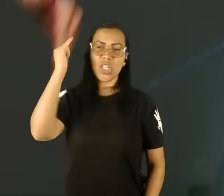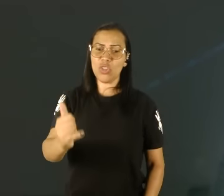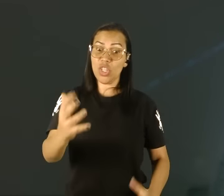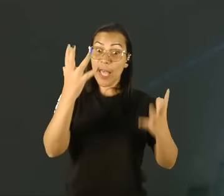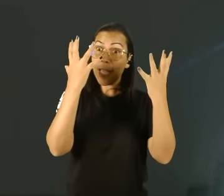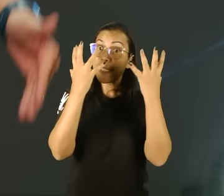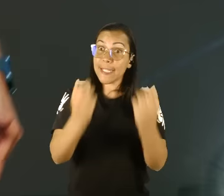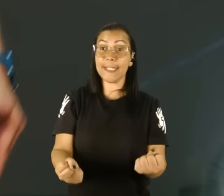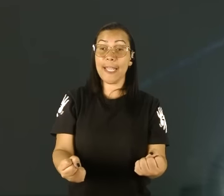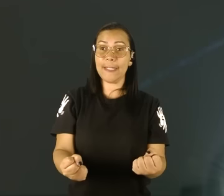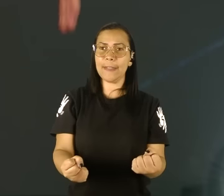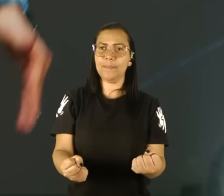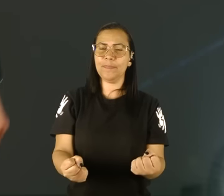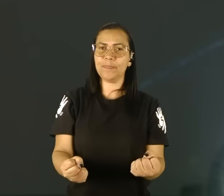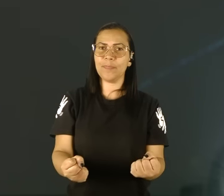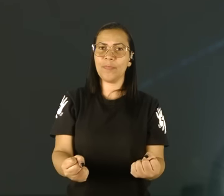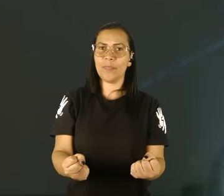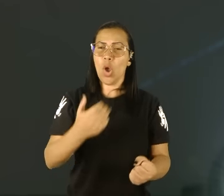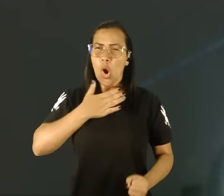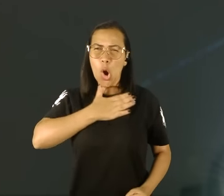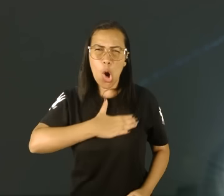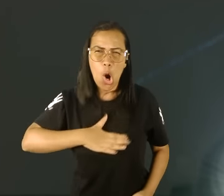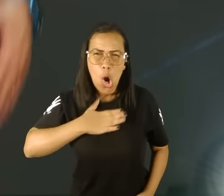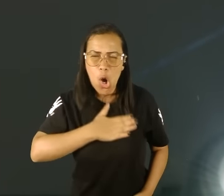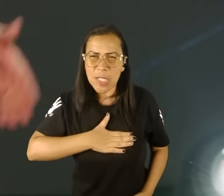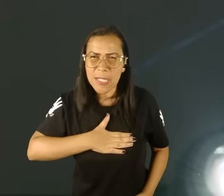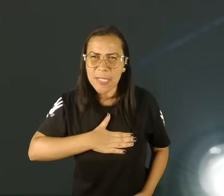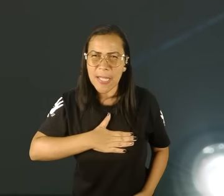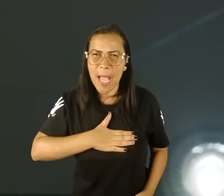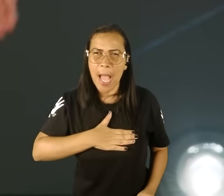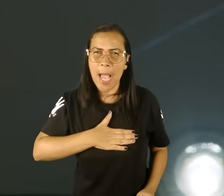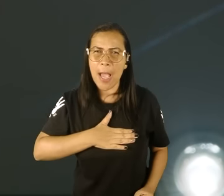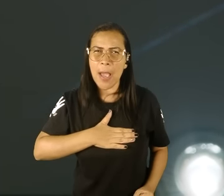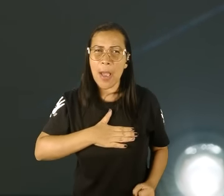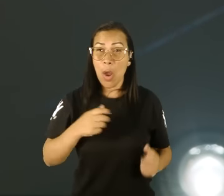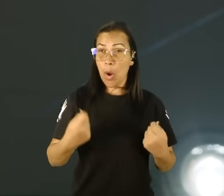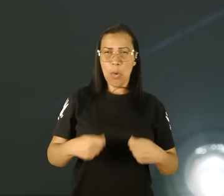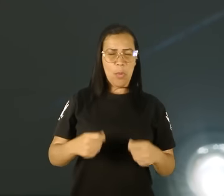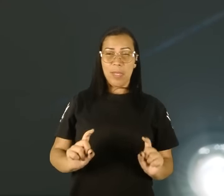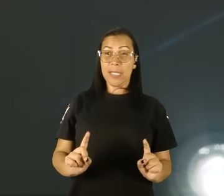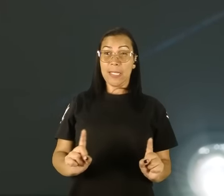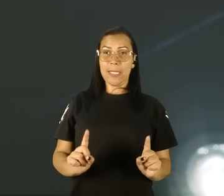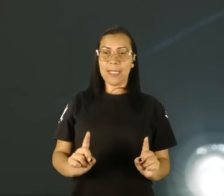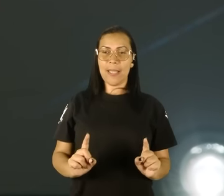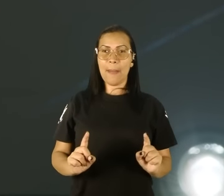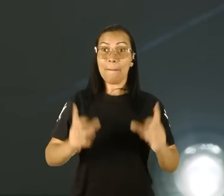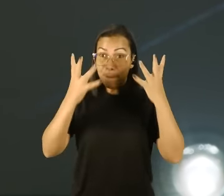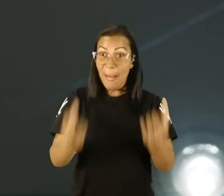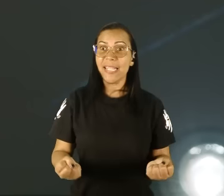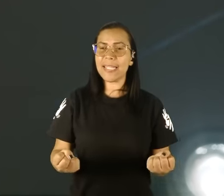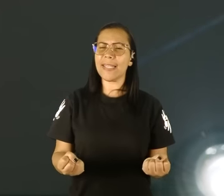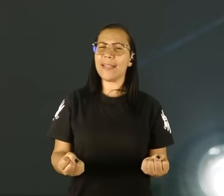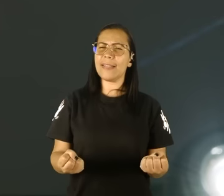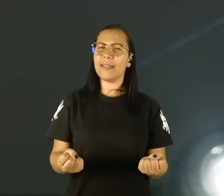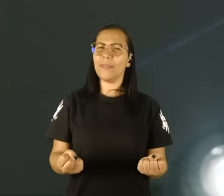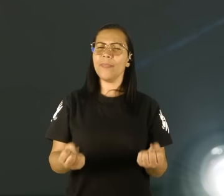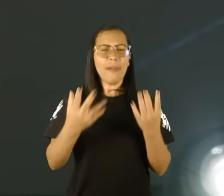Você não precisa gostar, mas aceite. Se foi cruel, aceite. Se foi injusto,